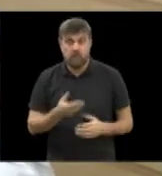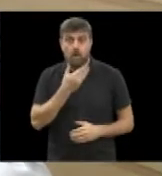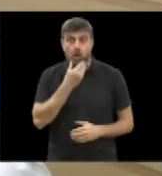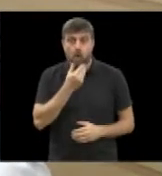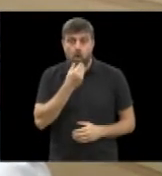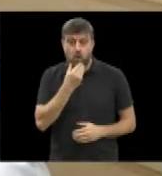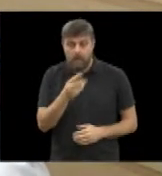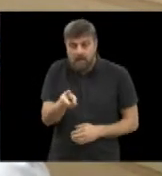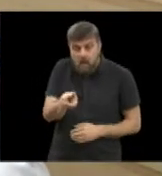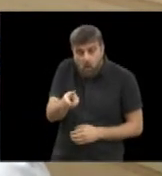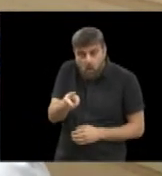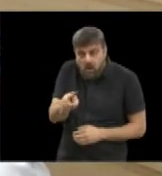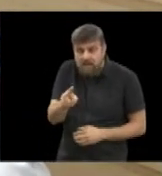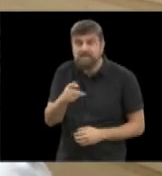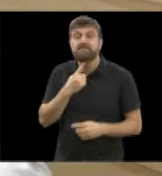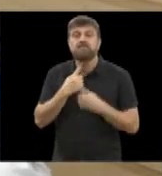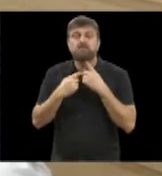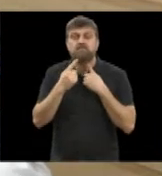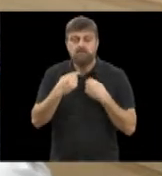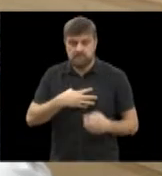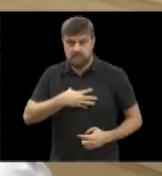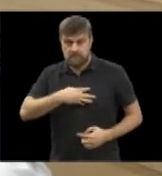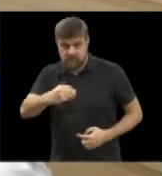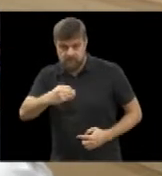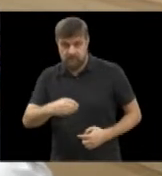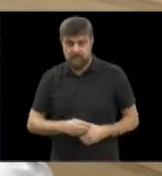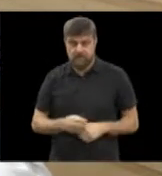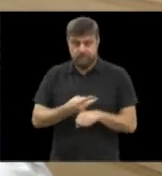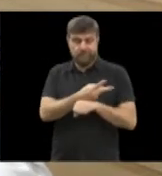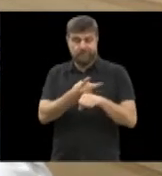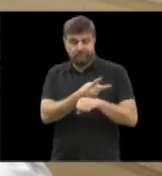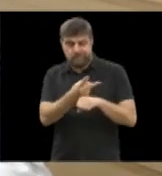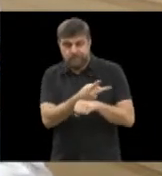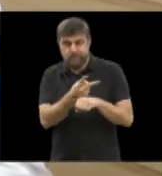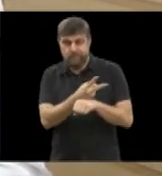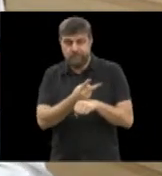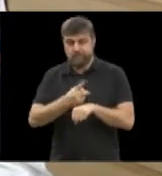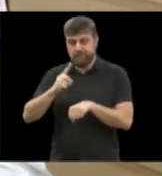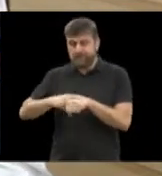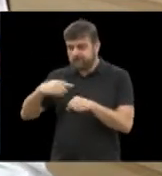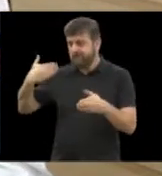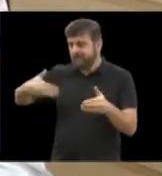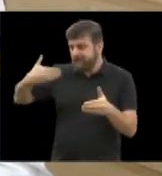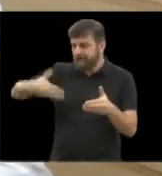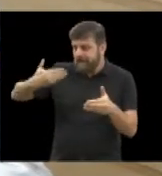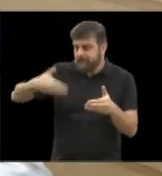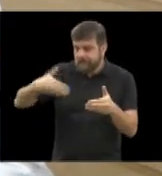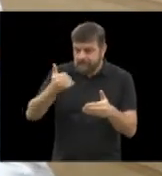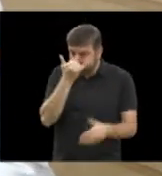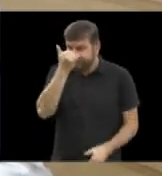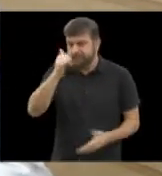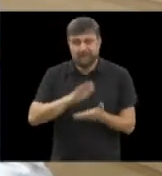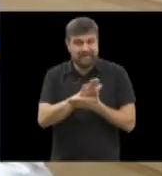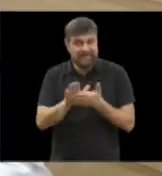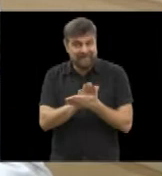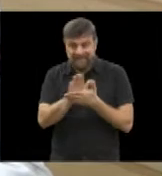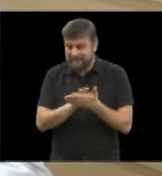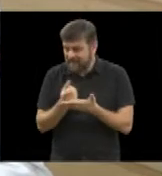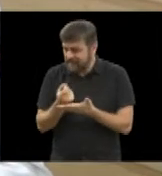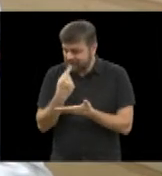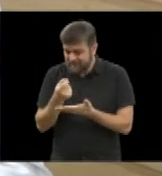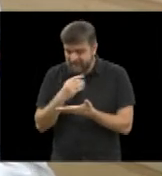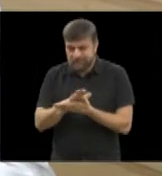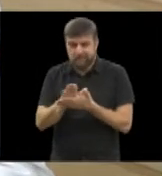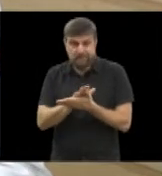na verdade o casal que está tentando ter filho, em geral procura ajuda depois de um certo tempo tentando engravidar sem usar nenhum